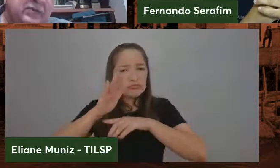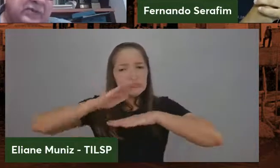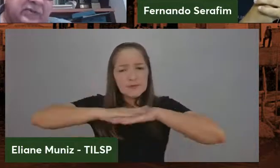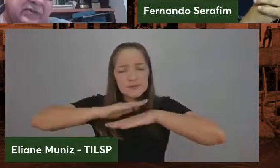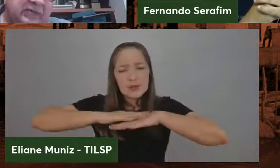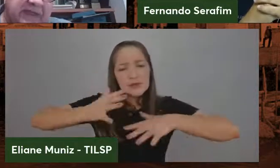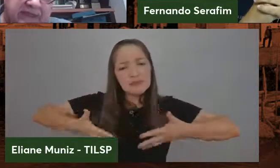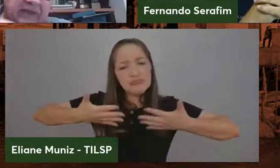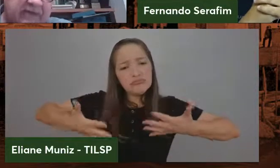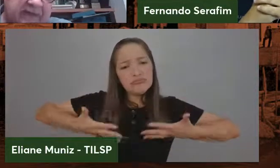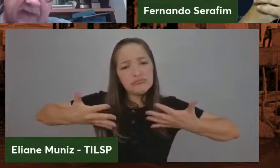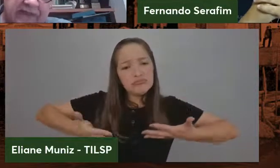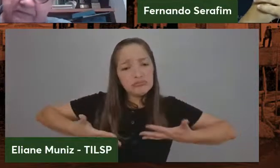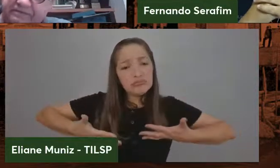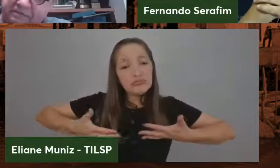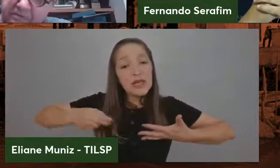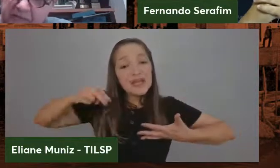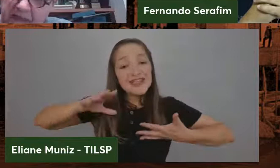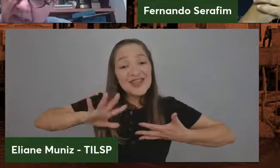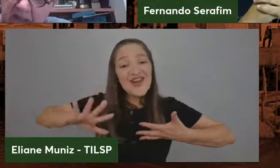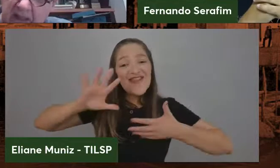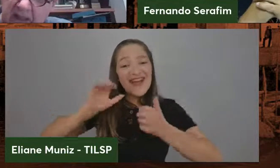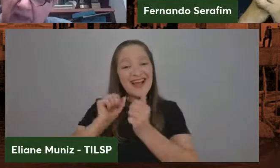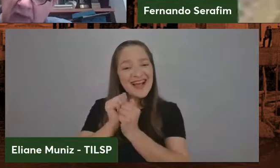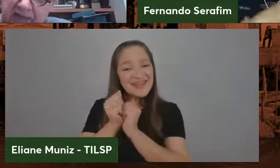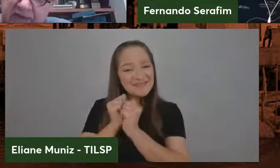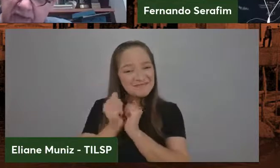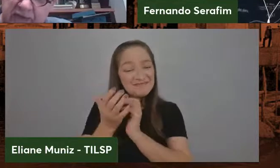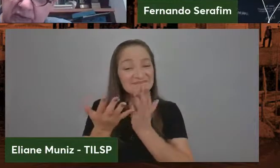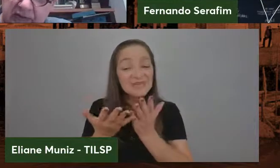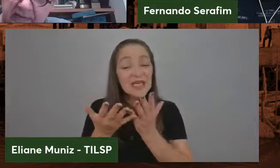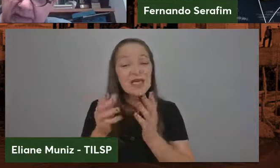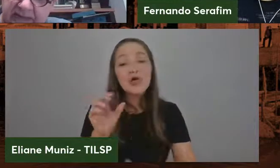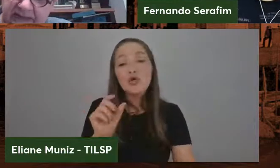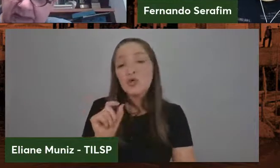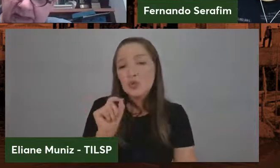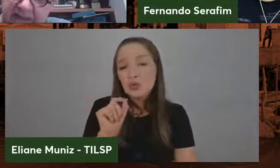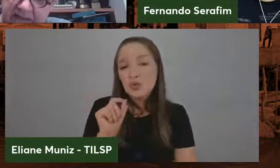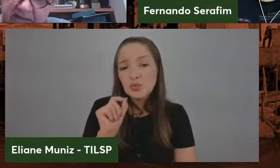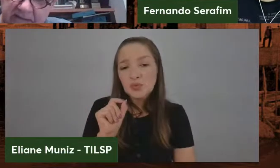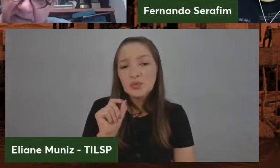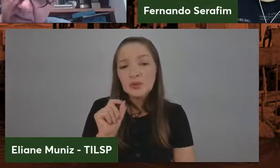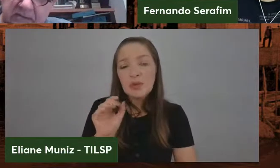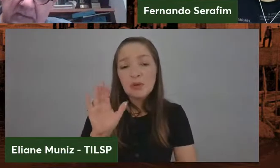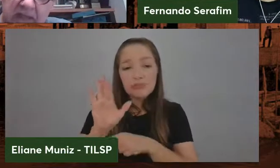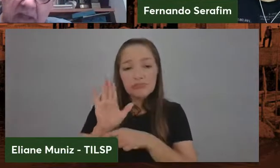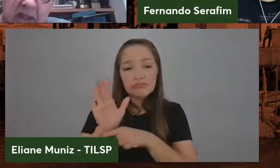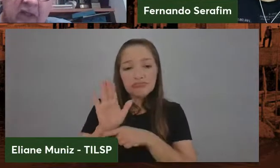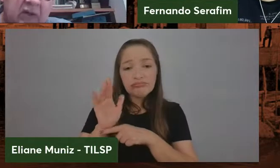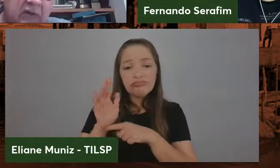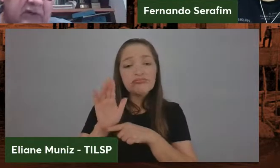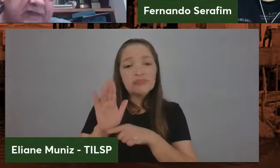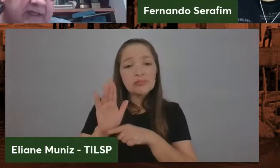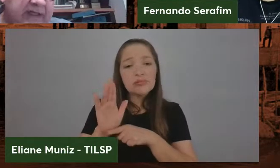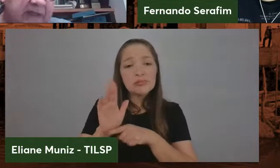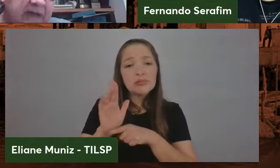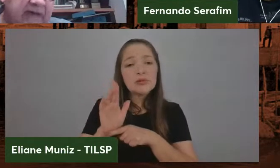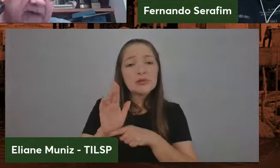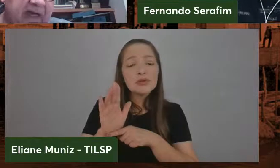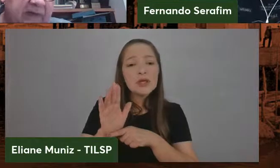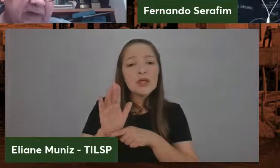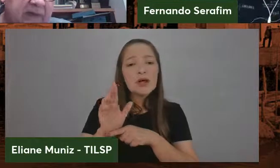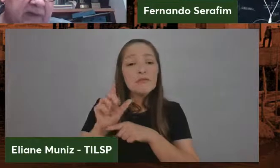inspirado nessa novela. E no caso da minissérie, o Luiz